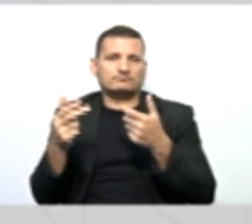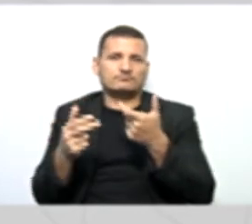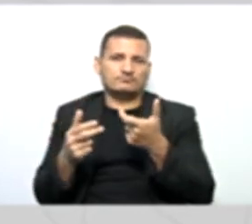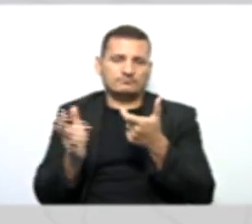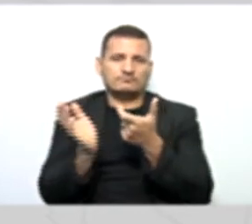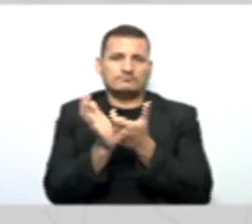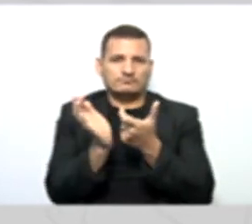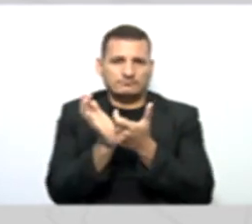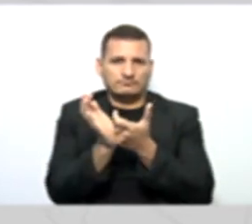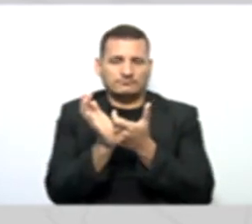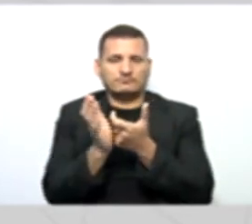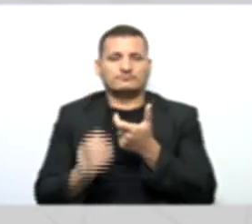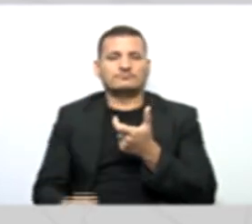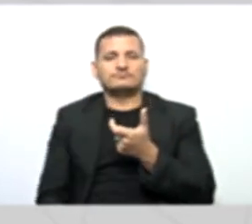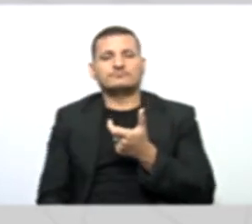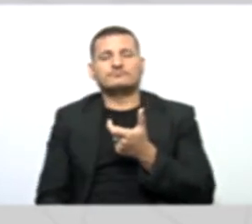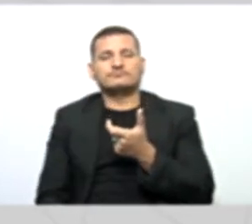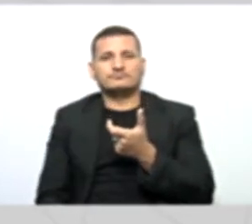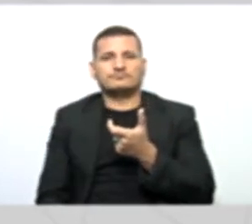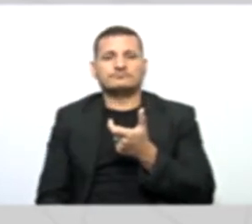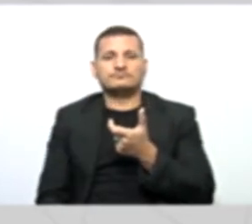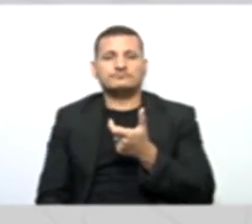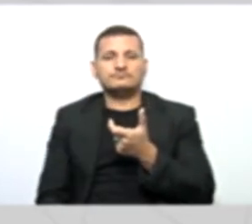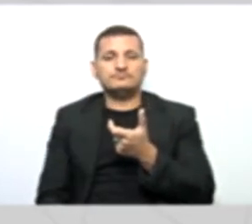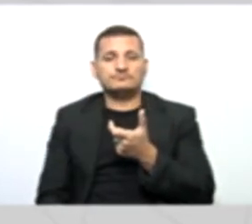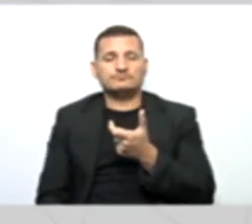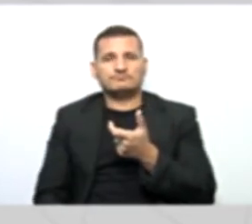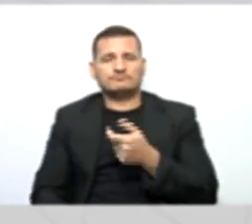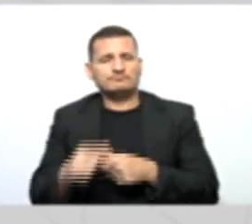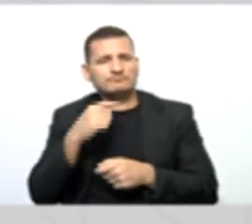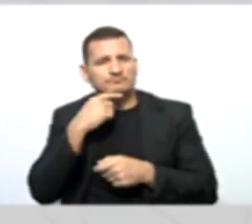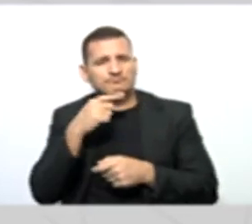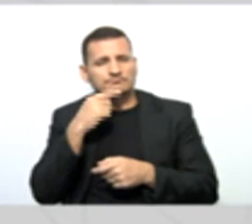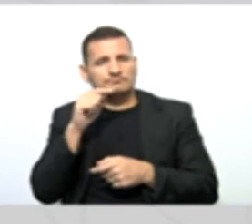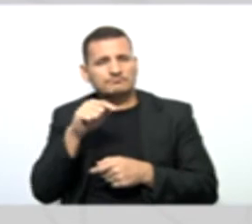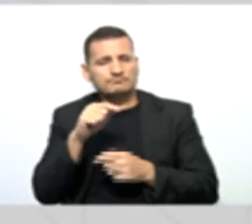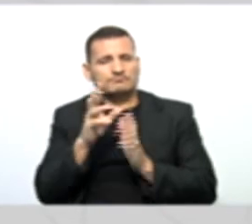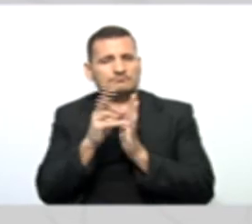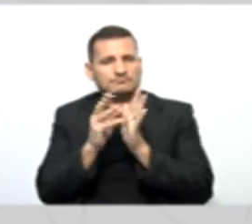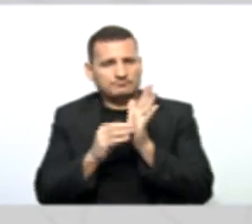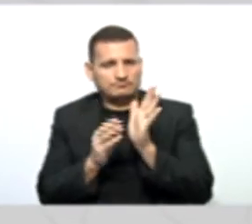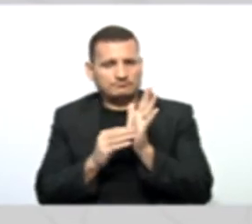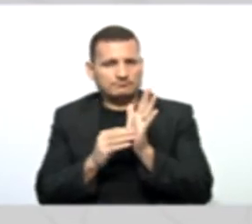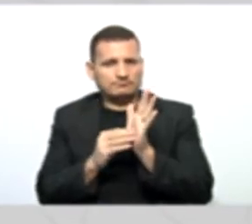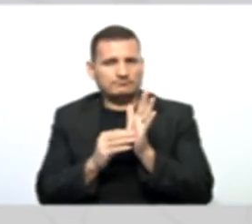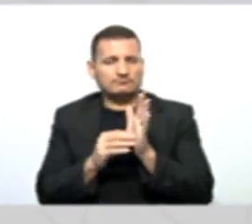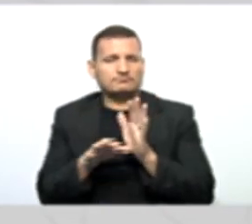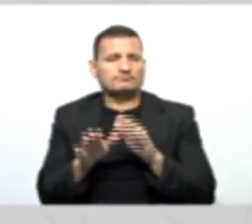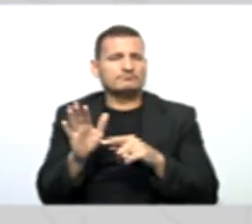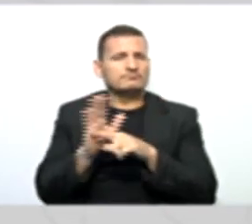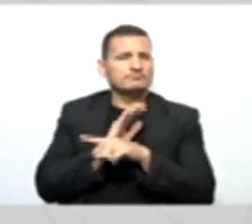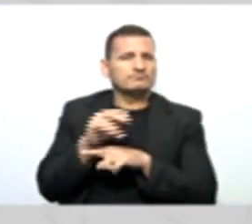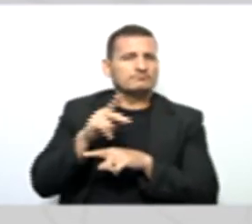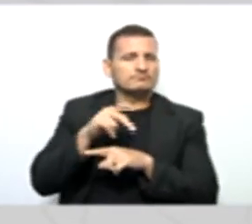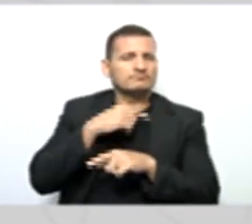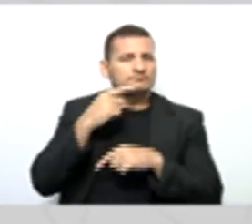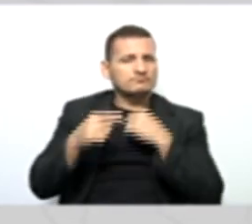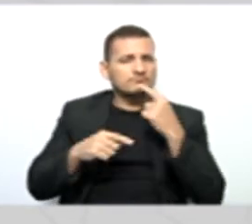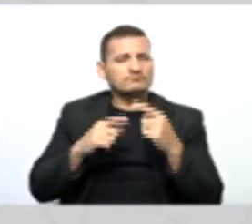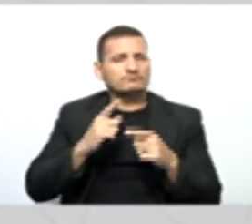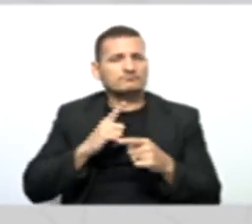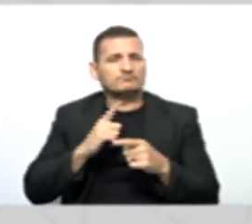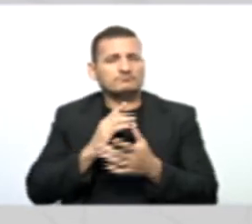uma classe. Beleza? Ficou alguma dúvida em relação a esse conteúdo? Professor Eduardo, alguém mandou uma dúvida em relação à